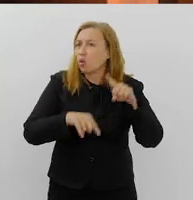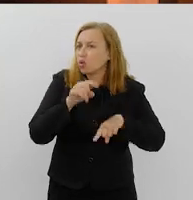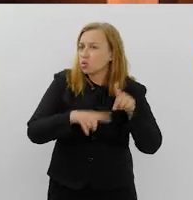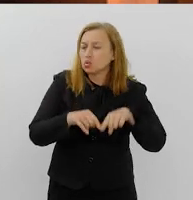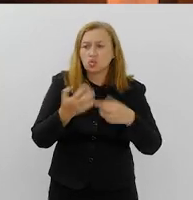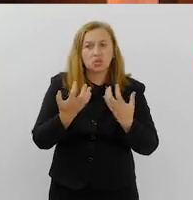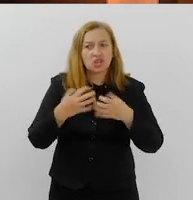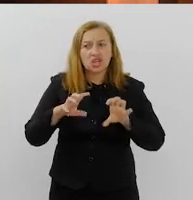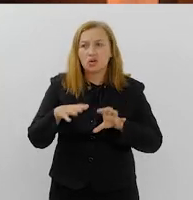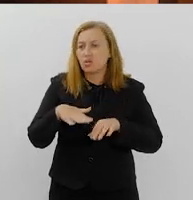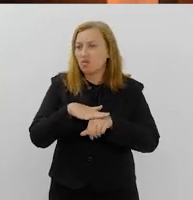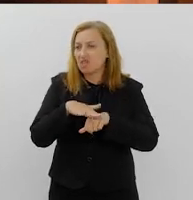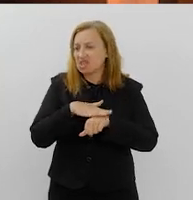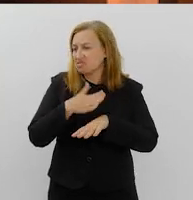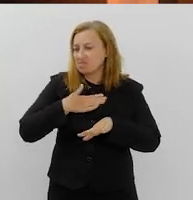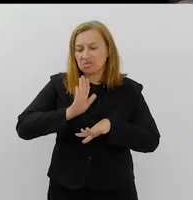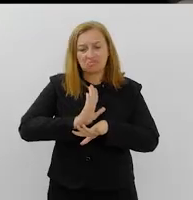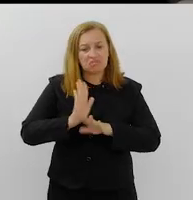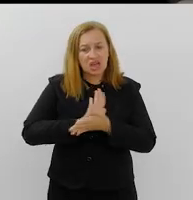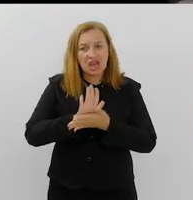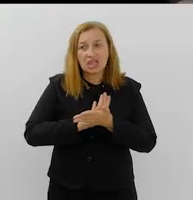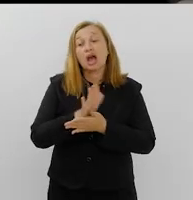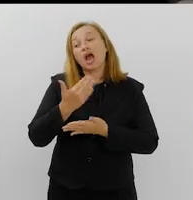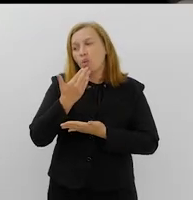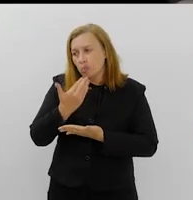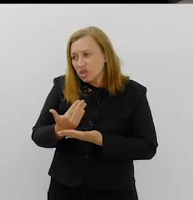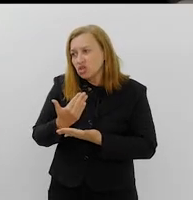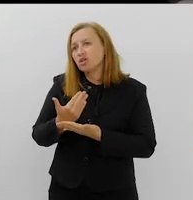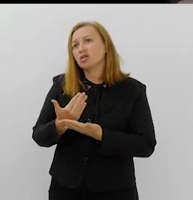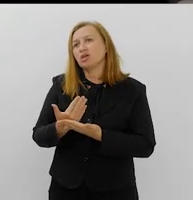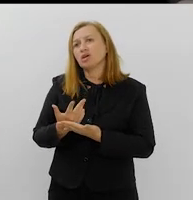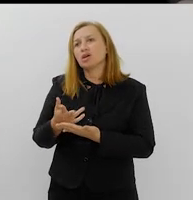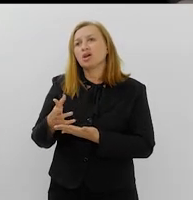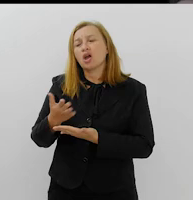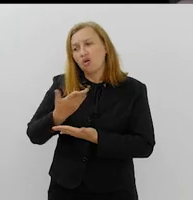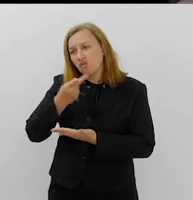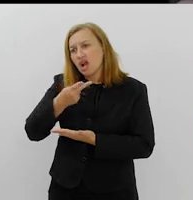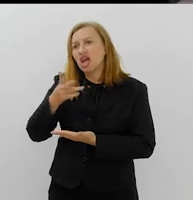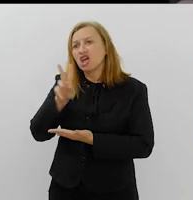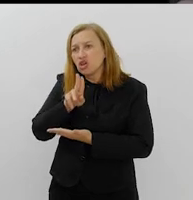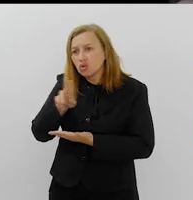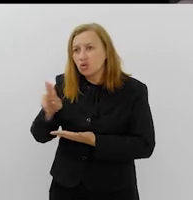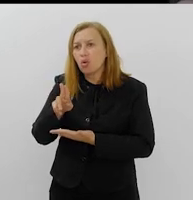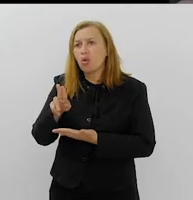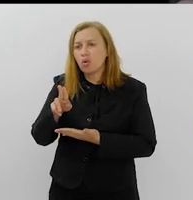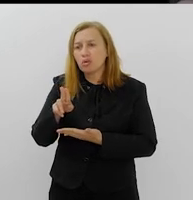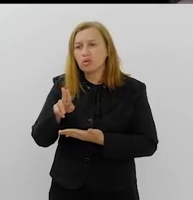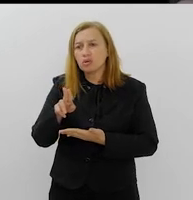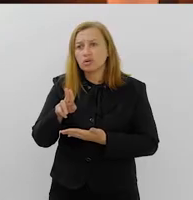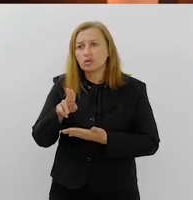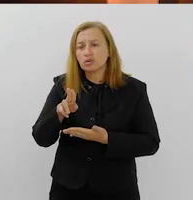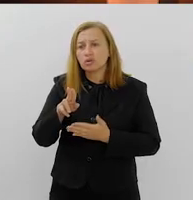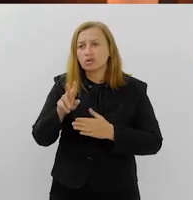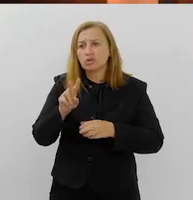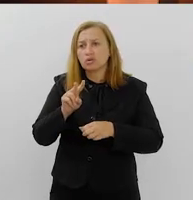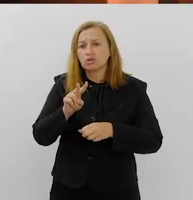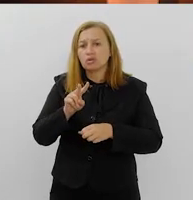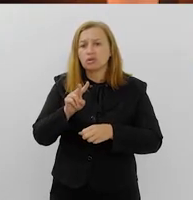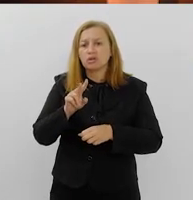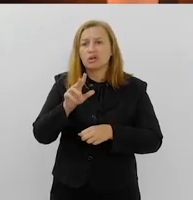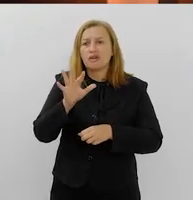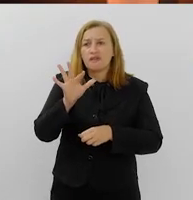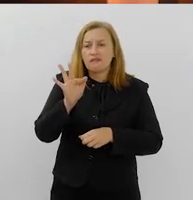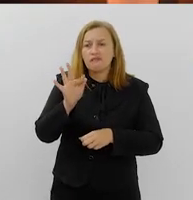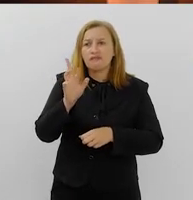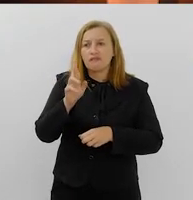querendo a carga, não queriam nem conversar comigo. Mas aí eu pedi a eles e falei em nome do meu guardião principal, guardião da casa, né?